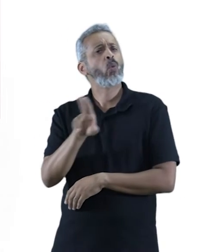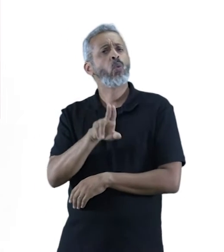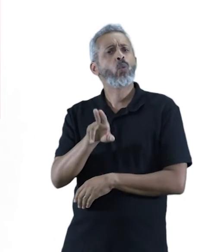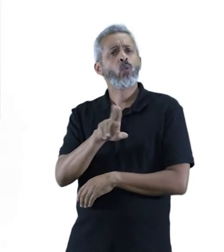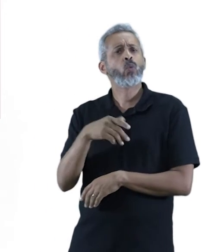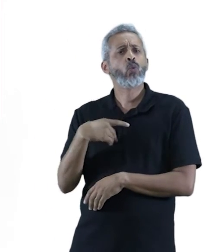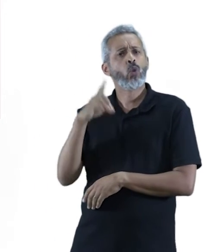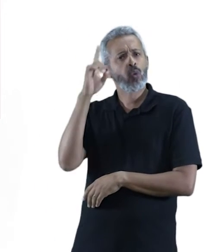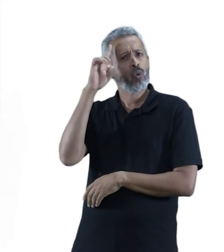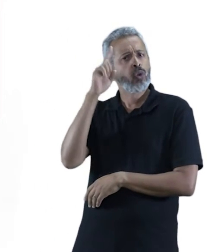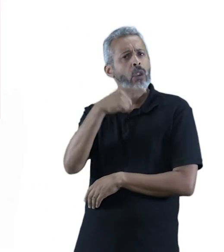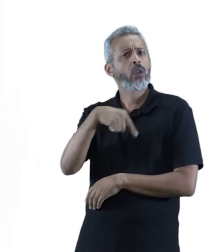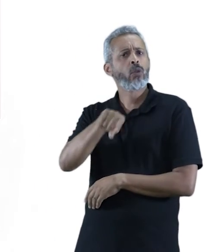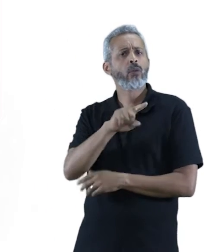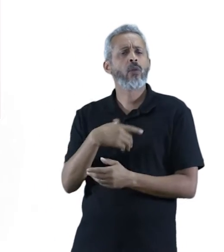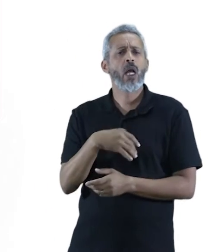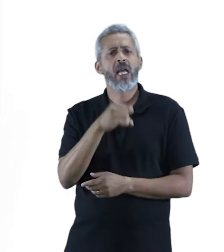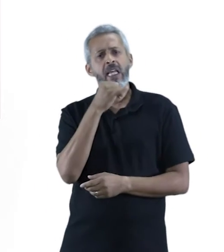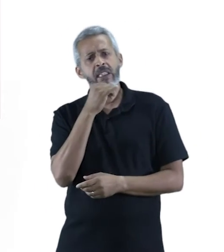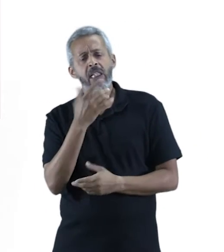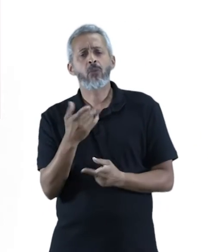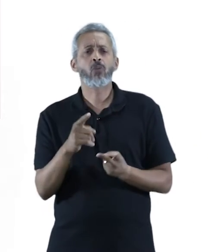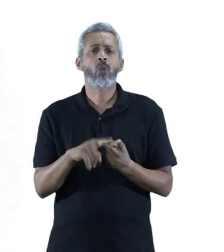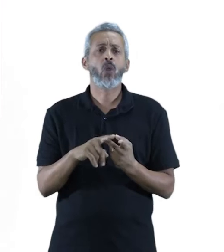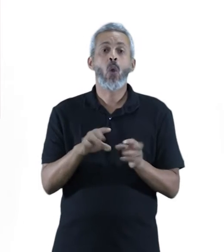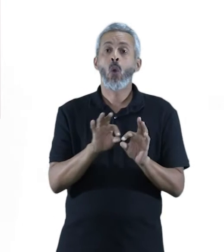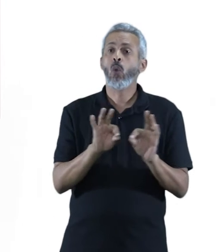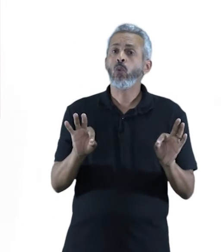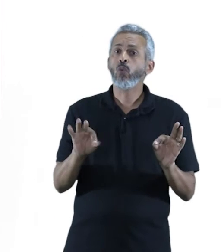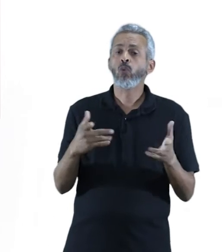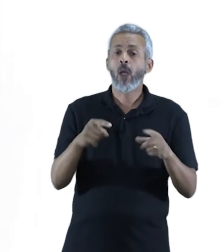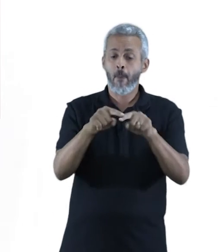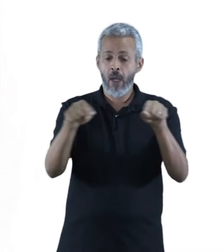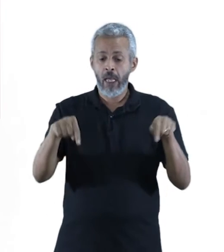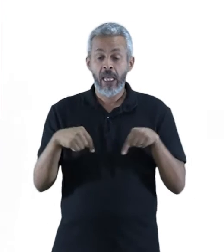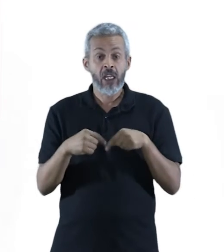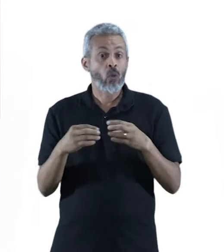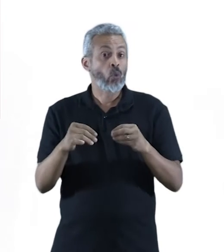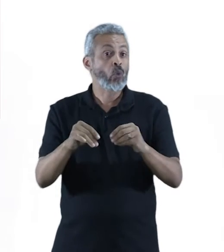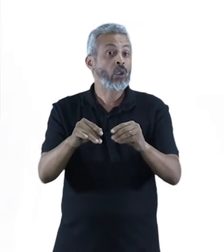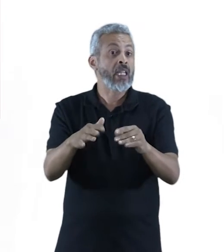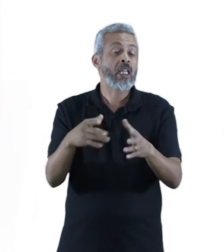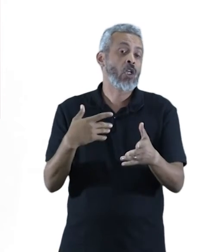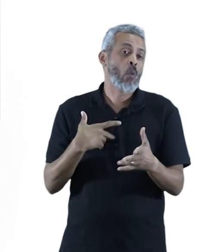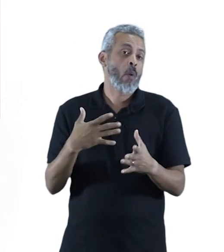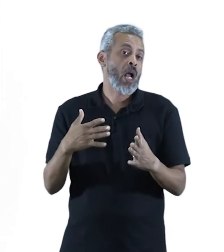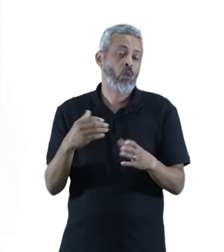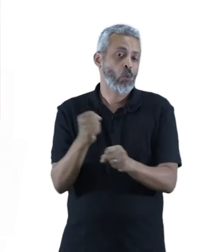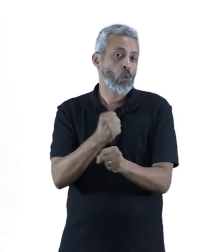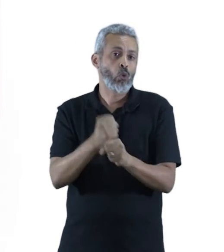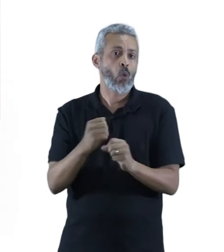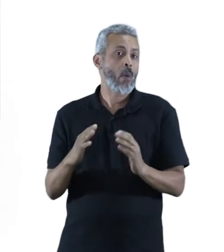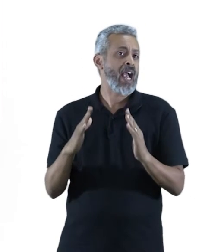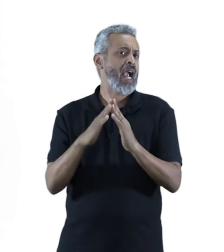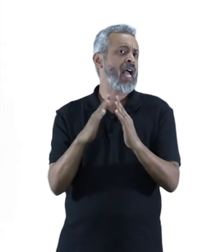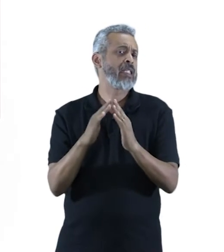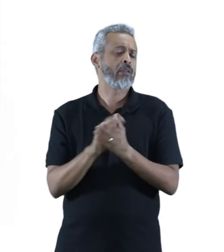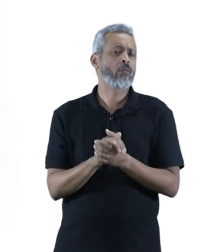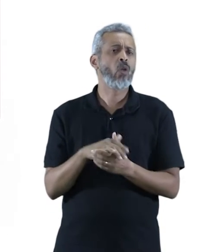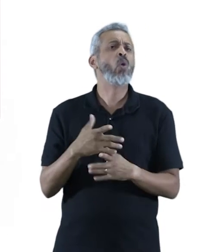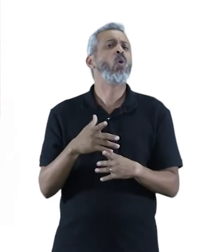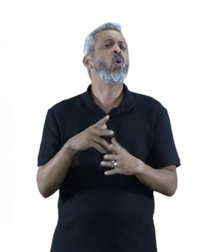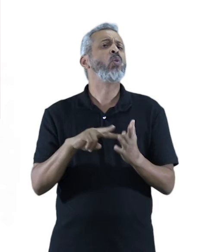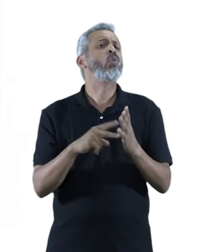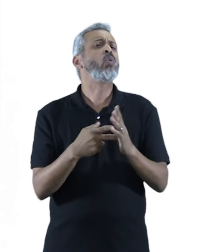várias situações do dia a dia, como, por exemplo, medir o tamanho de um terreno para a construção de uma casa. Mas o que